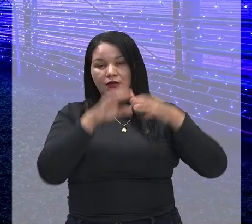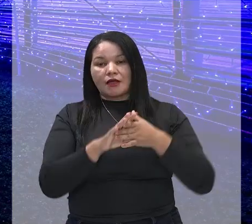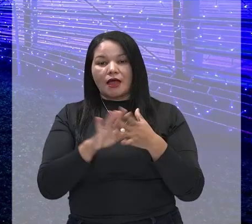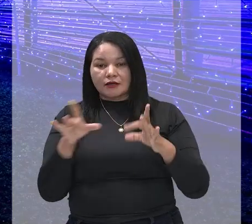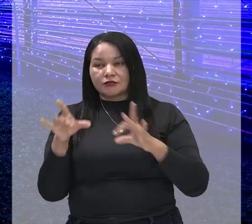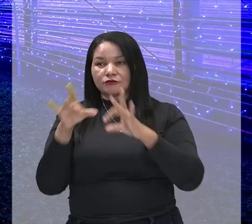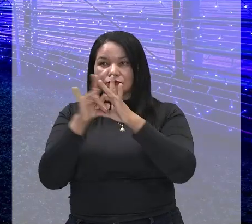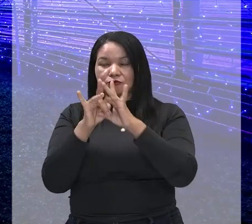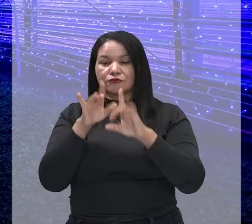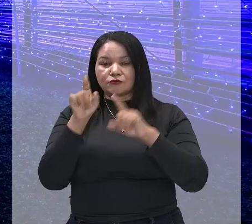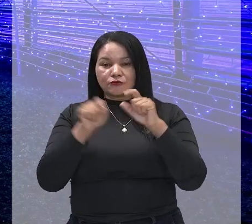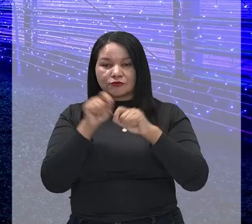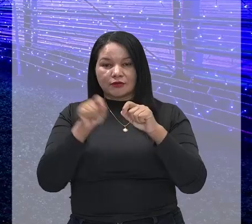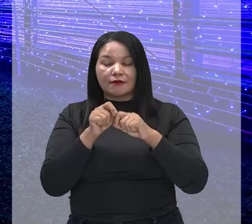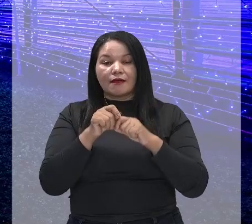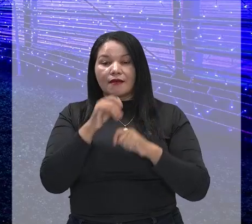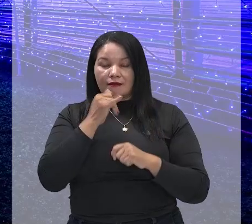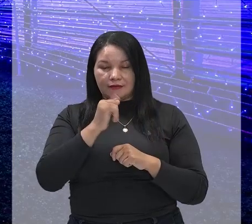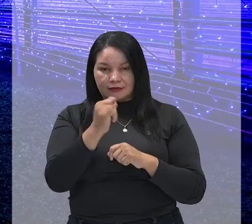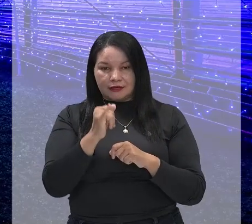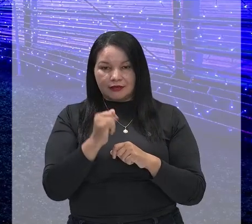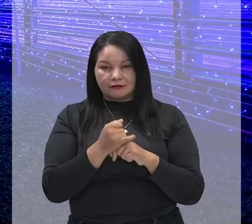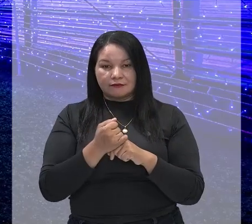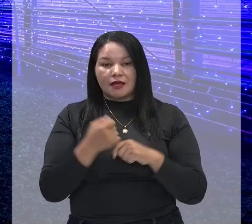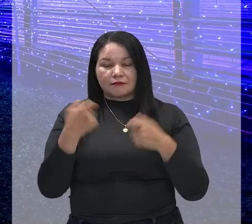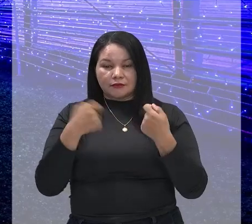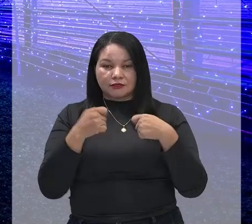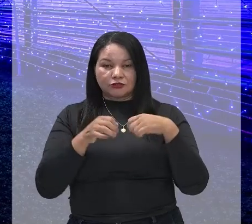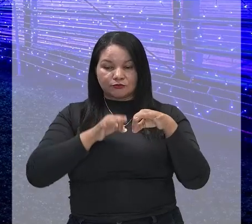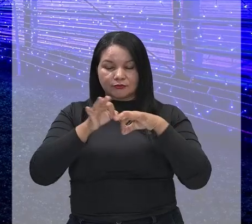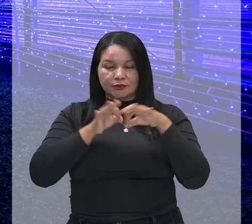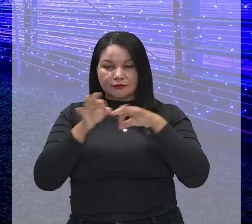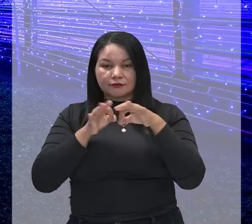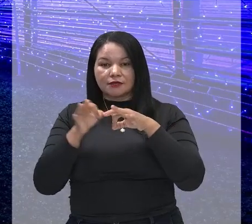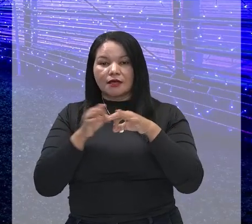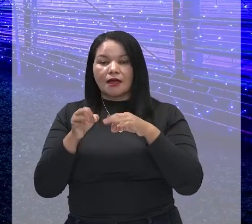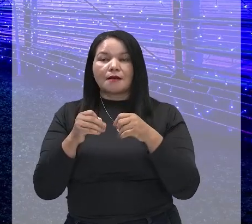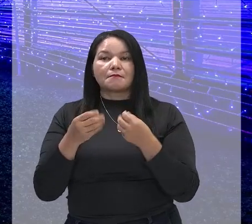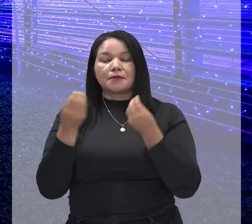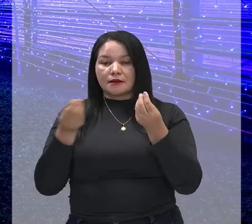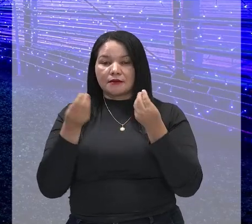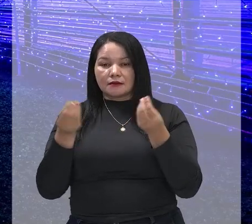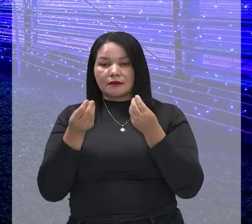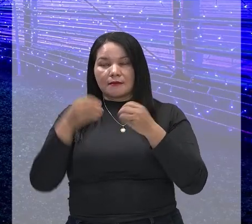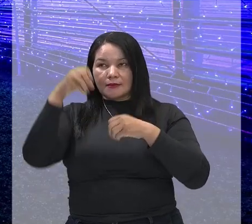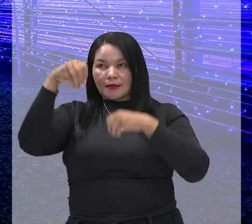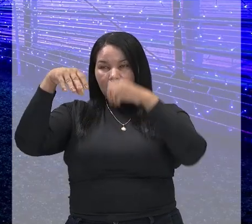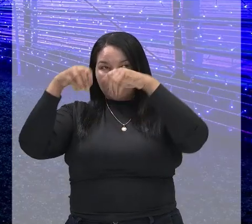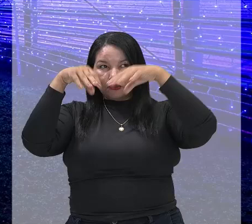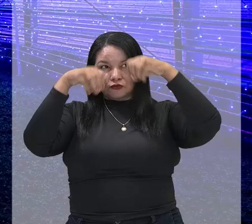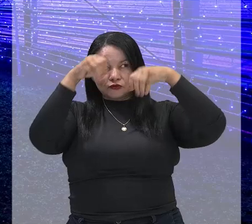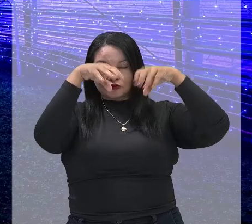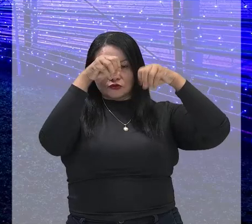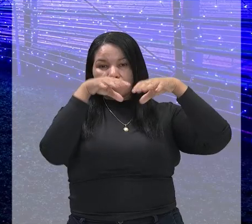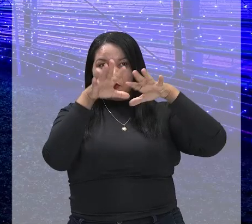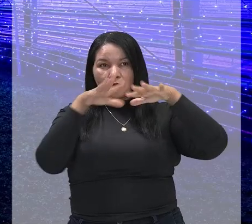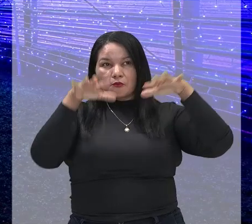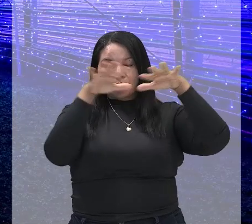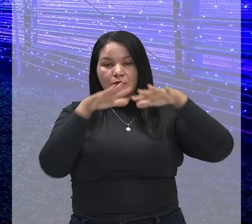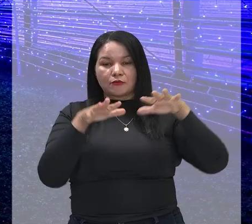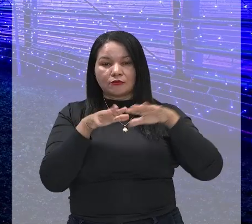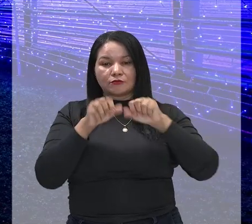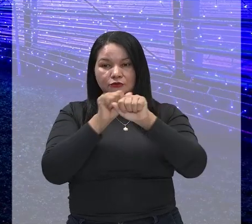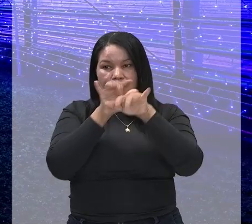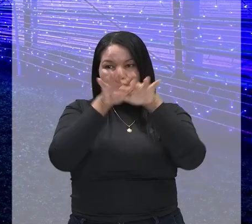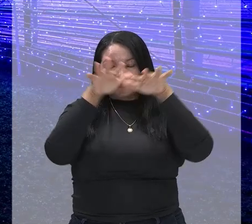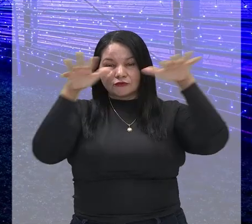para serem montados e para permitir que uma quantidade muito grande de lâmpadas sejam acesas, produzindo aí